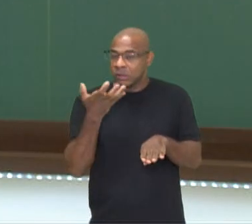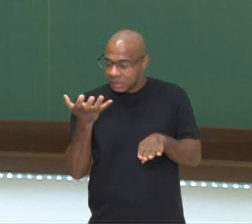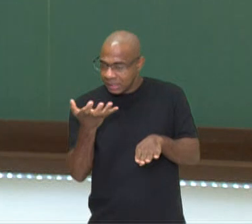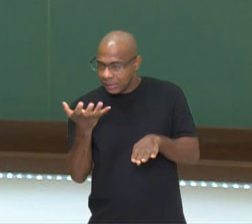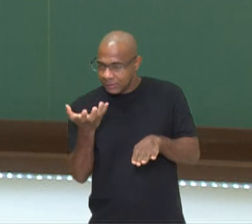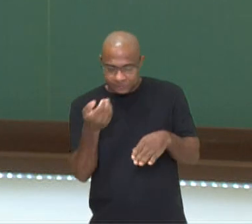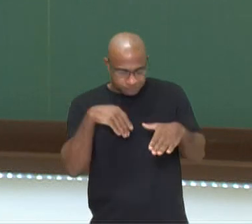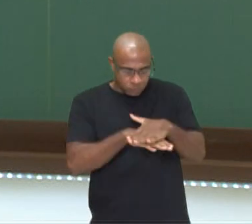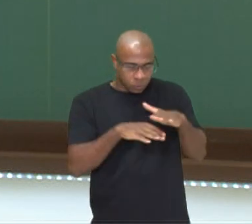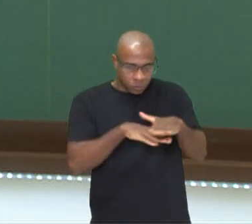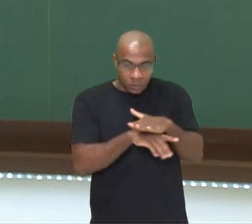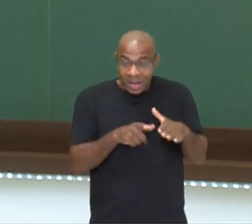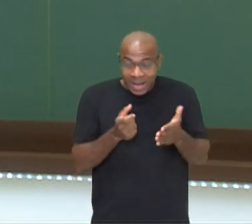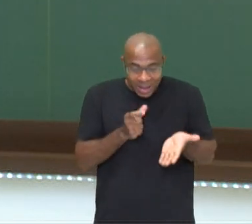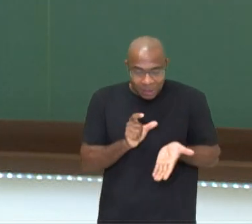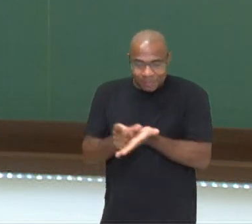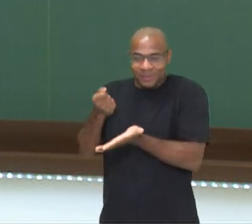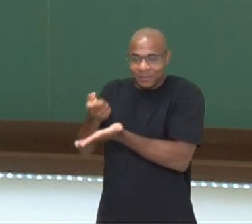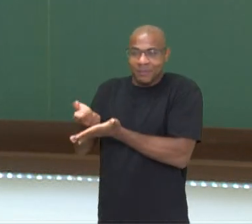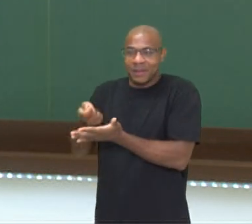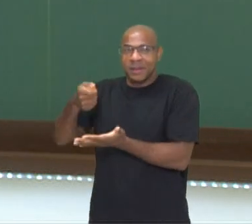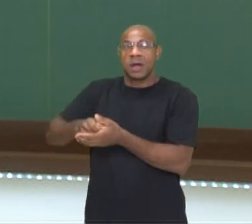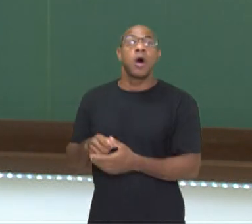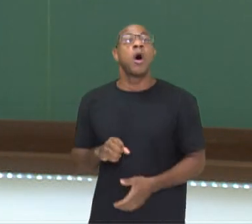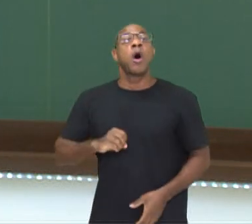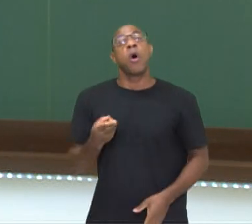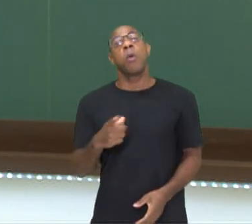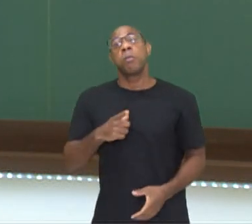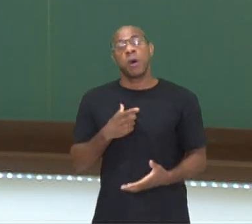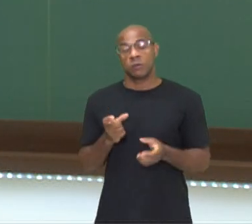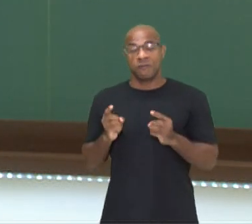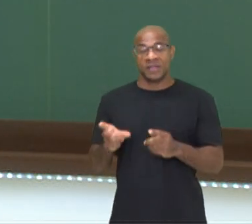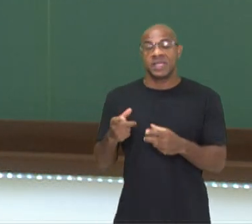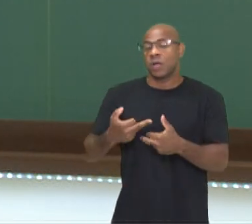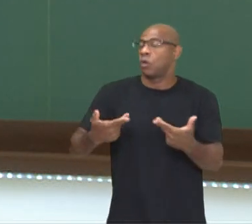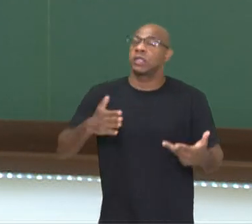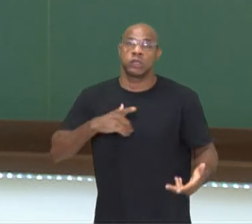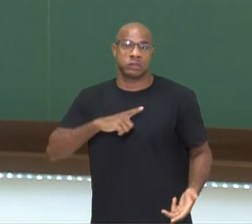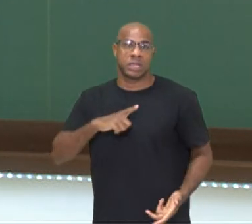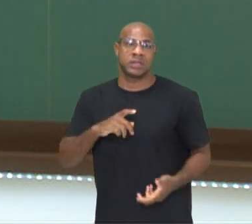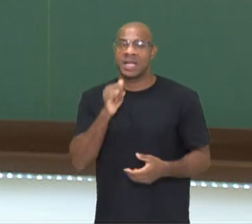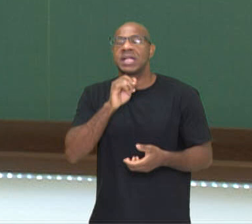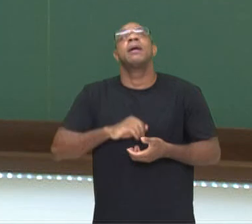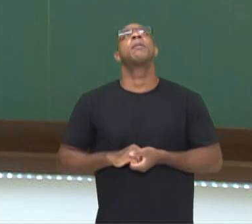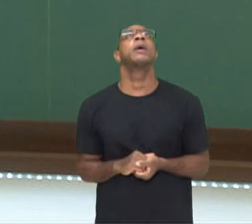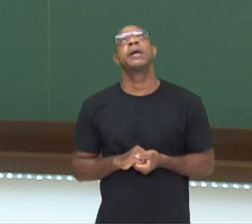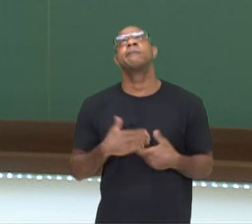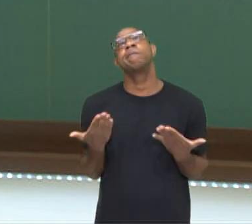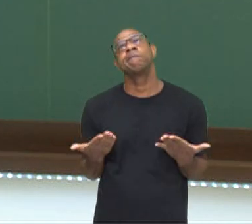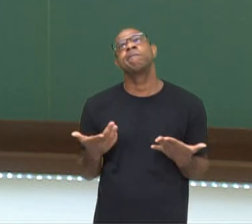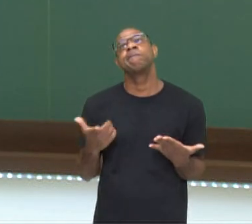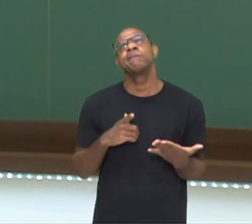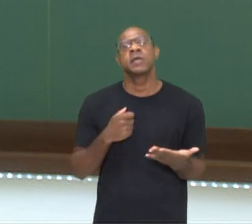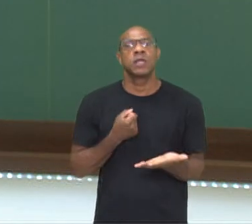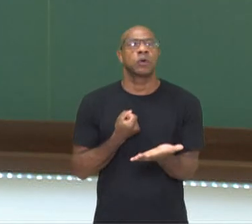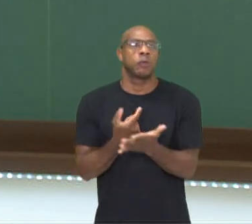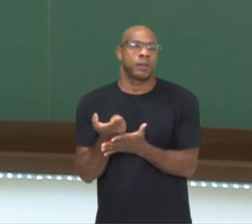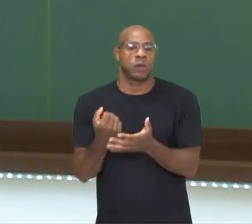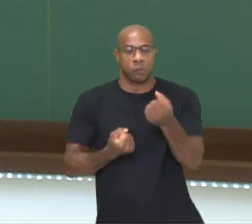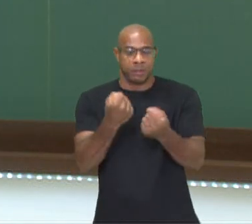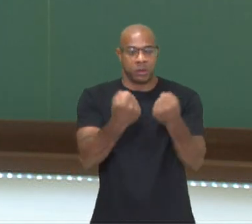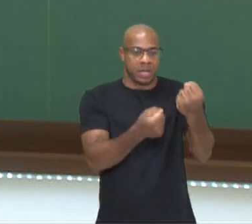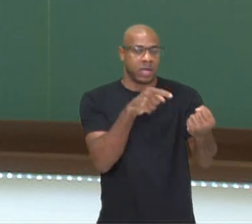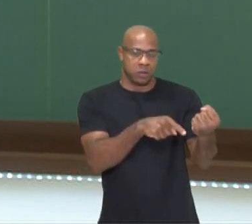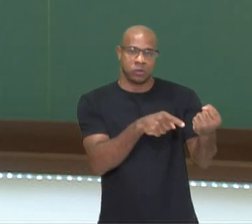comprar esse bem, ou eu posso vender alguma coisa que eu tenha, certo? Por exemplo, eu quero comprar um